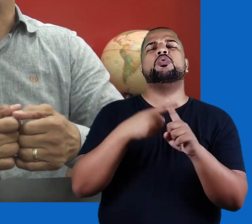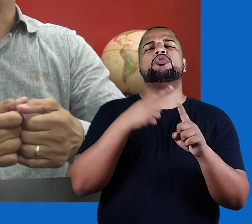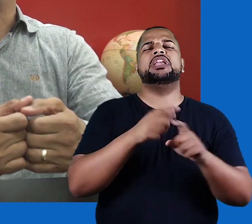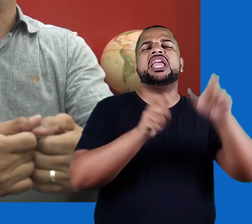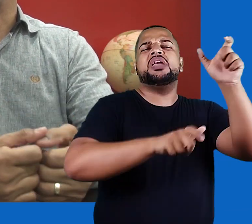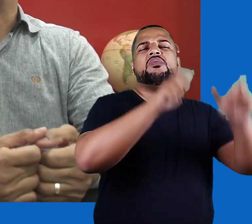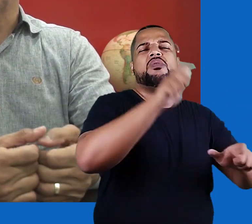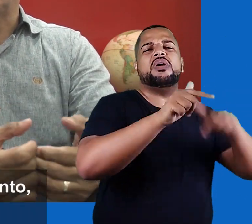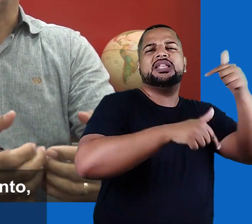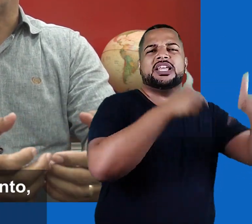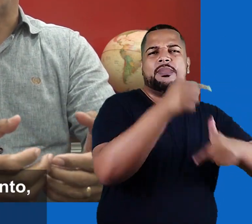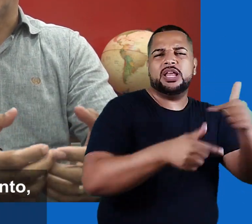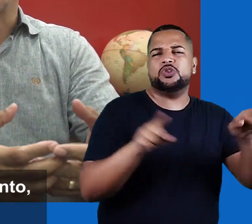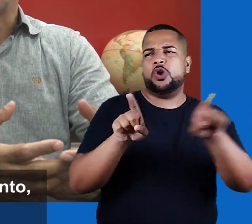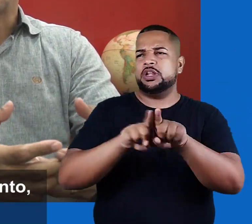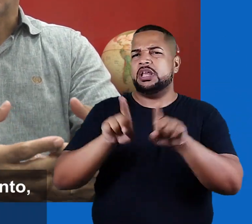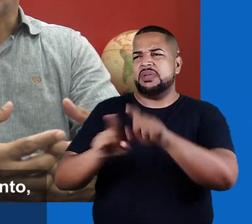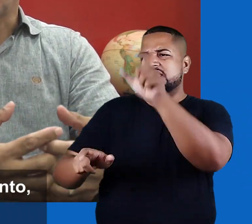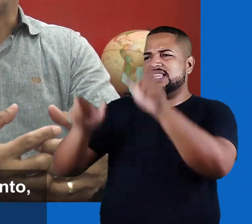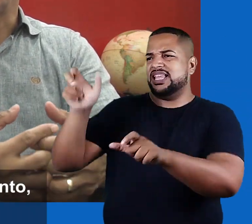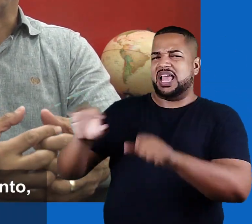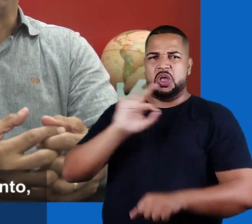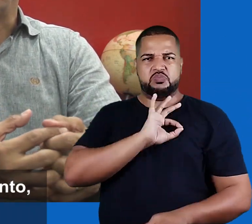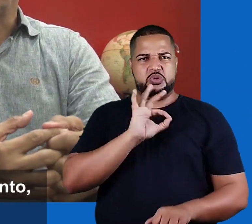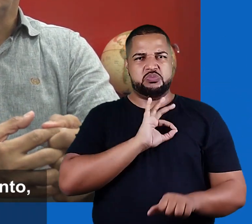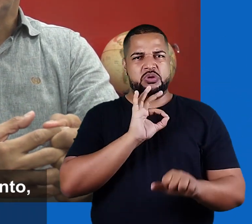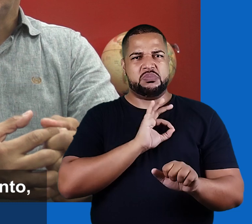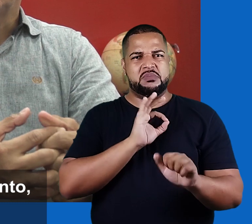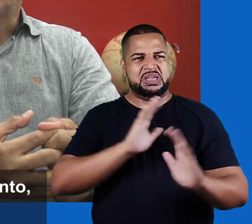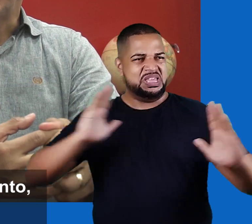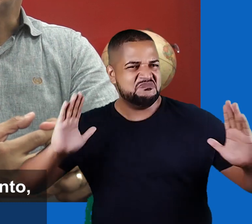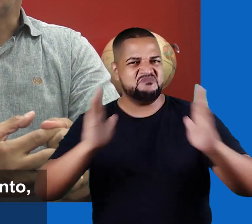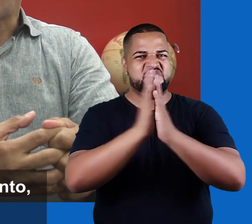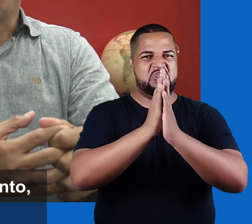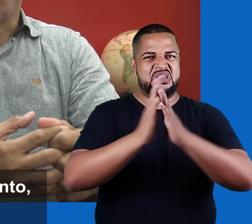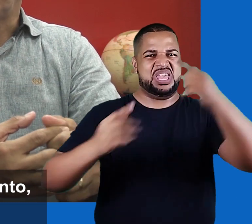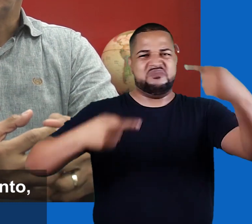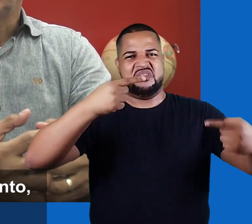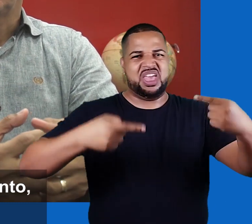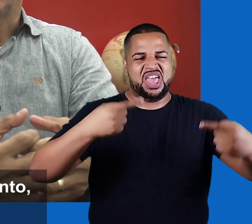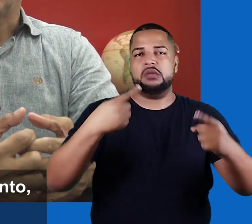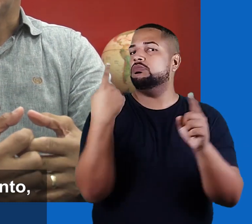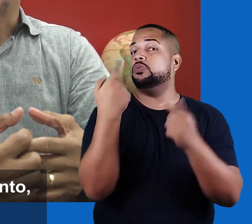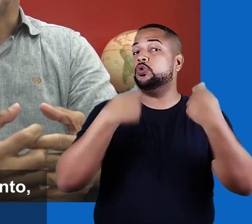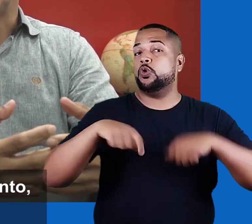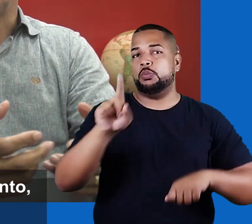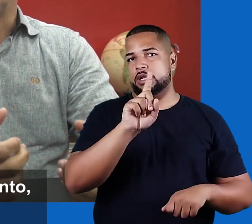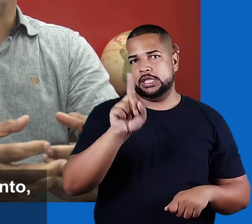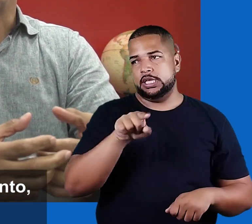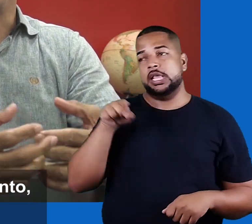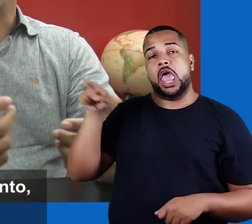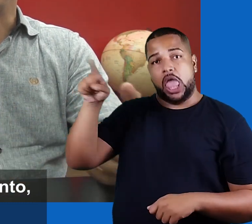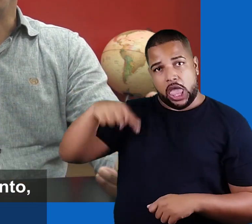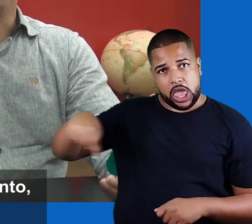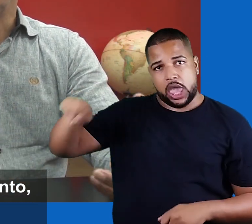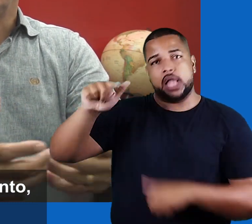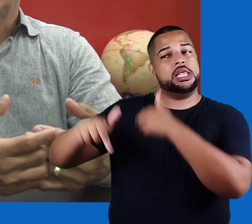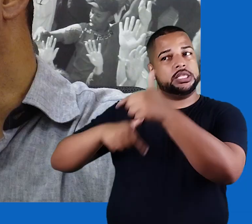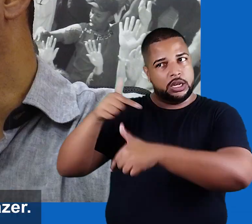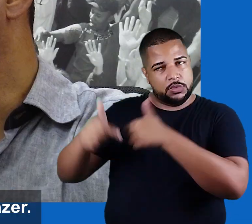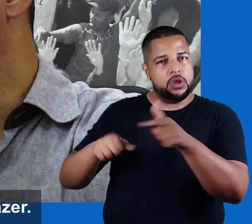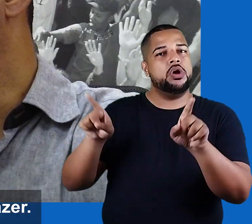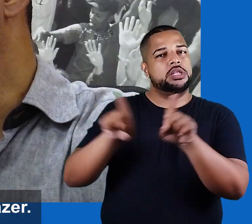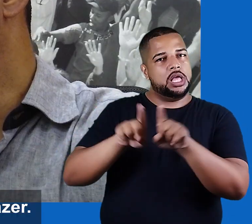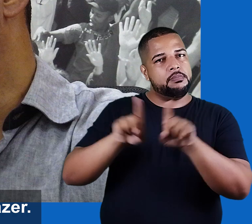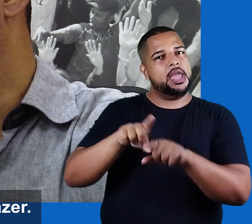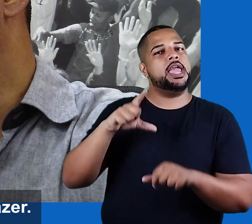confronto com a segurança pública. Todos eles também, no nosso entendimento, também são alvo, né, de exploração.